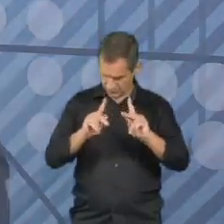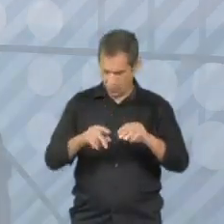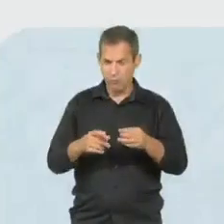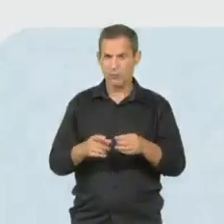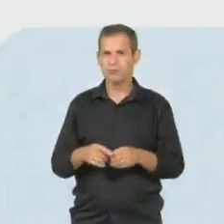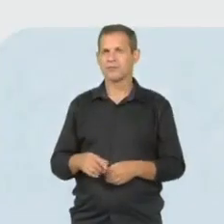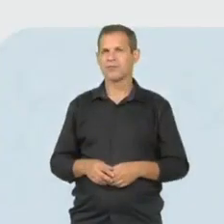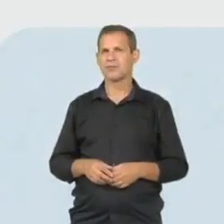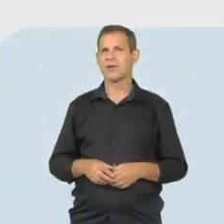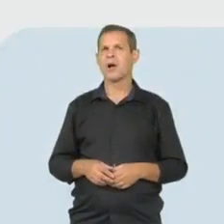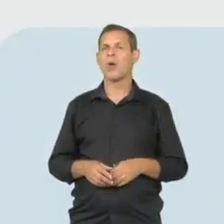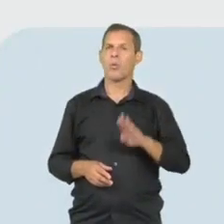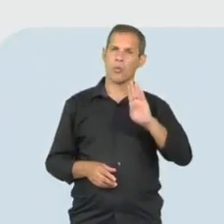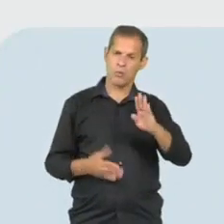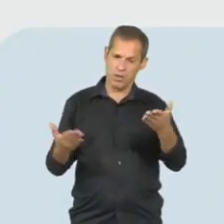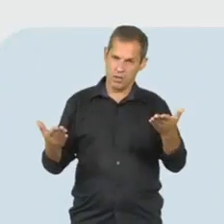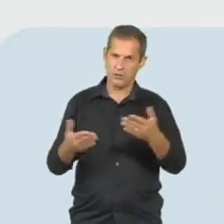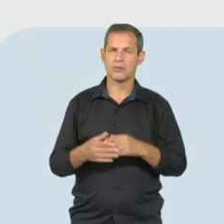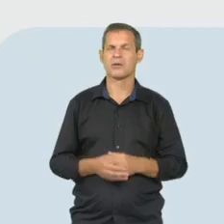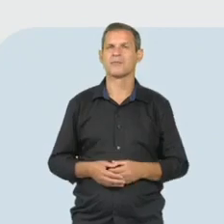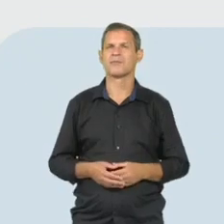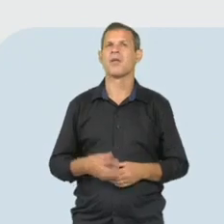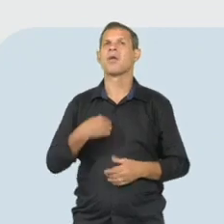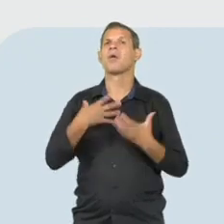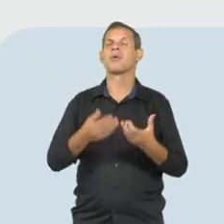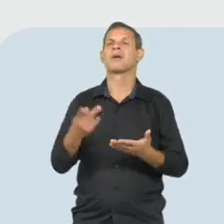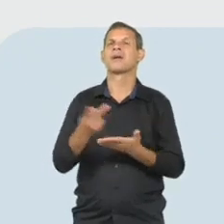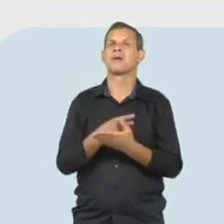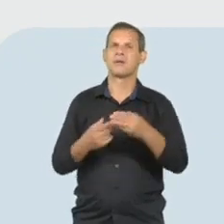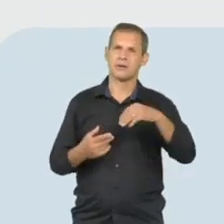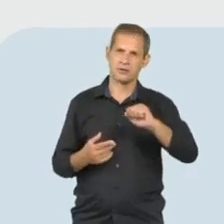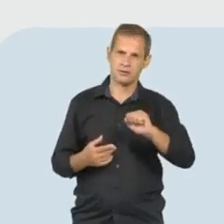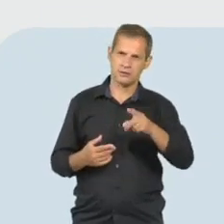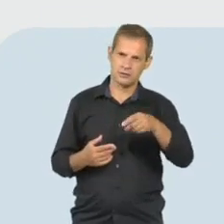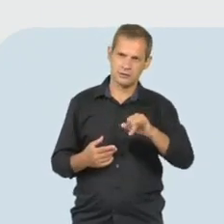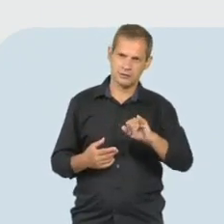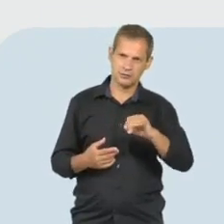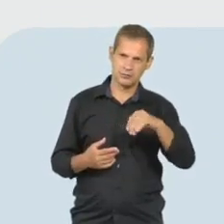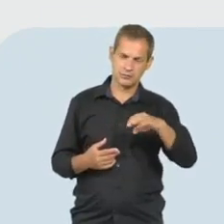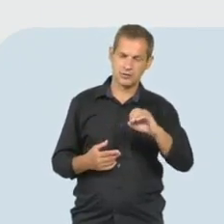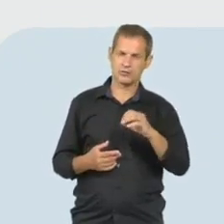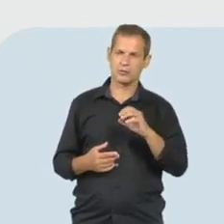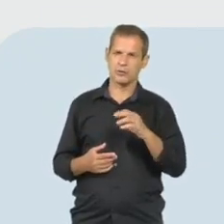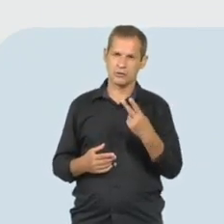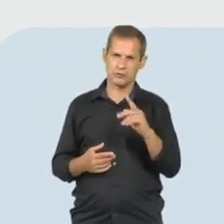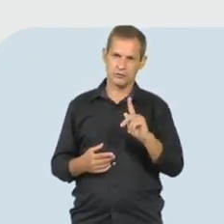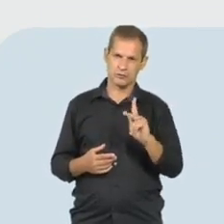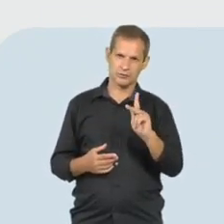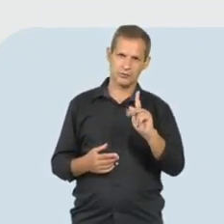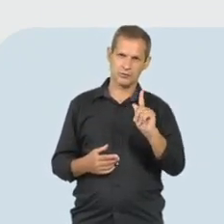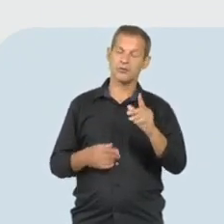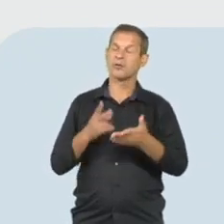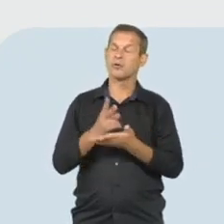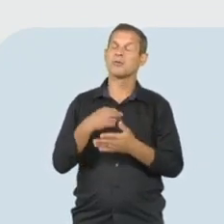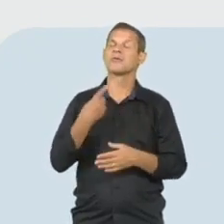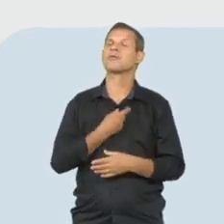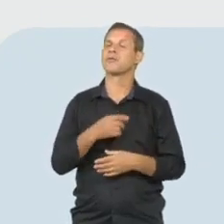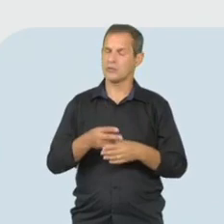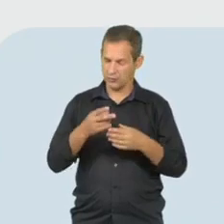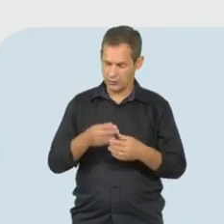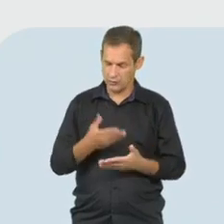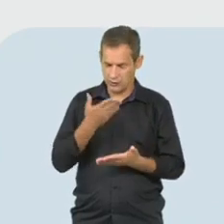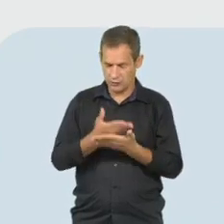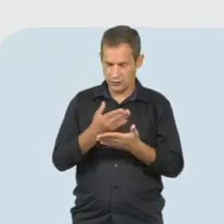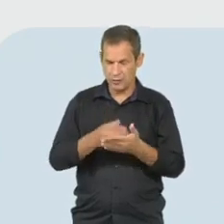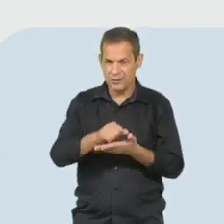lá para o nosso ponto B. Agora eu quero um erro máximo de 2 quilos. Então, ó, isso aqui é uma repetição do que a gente viu